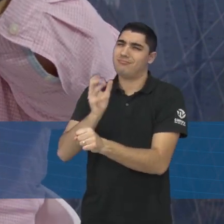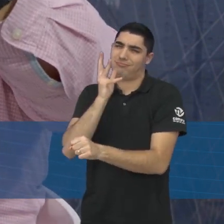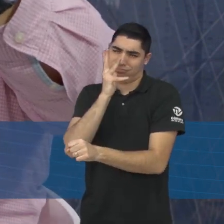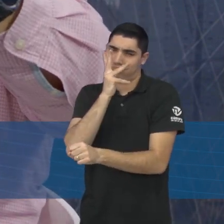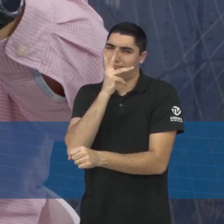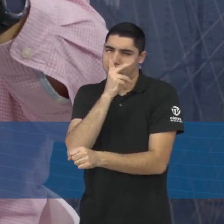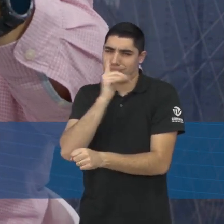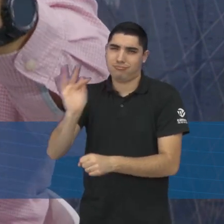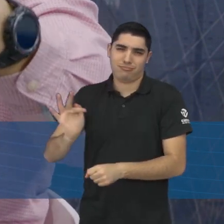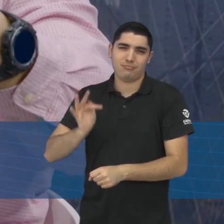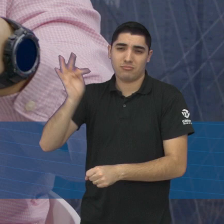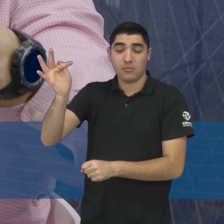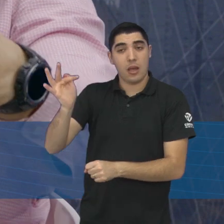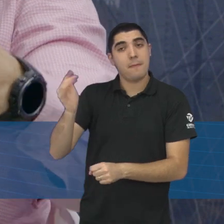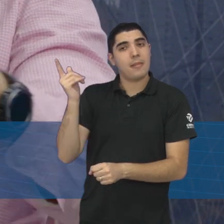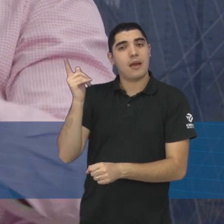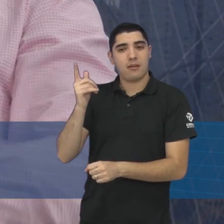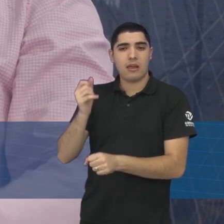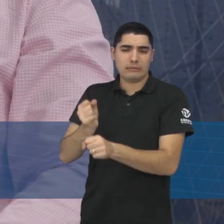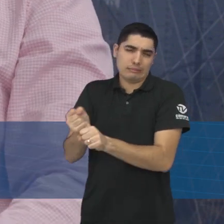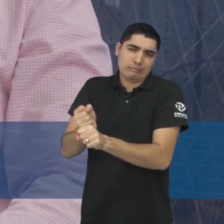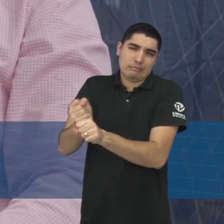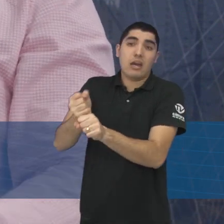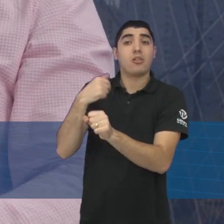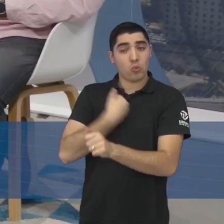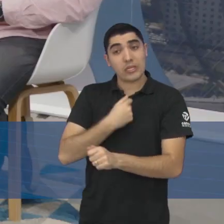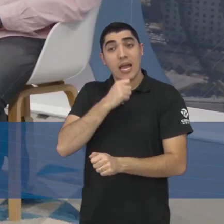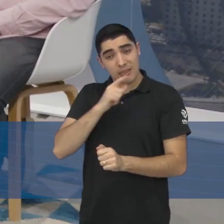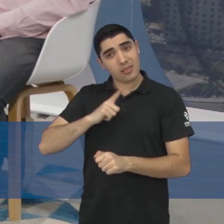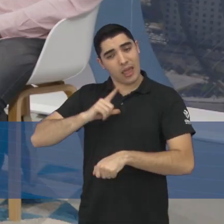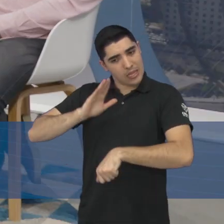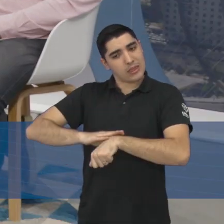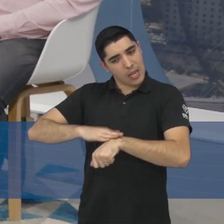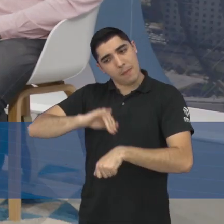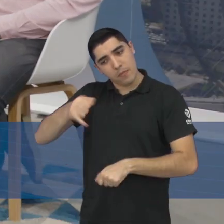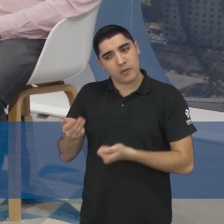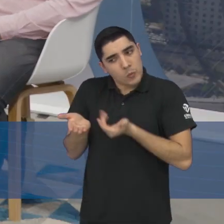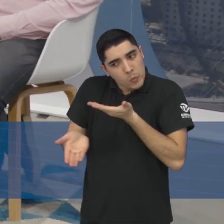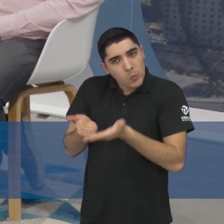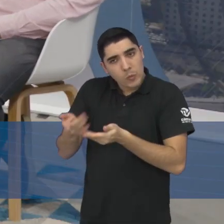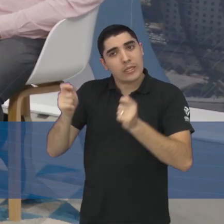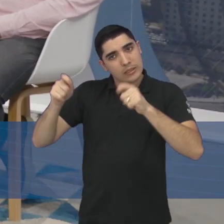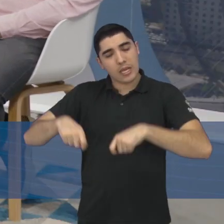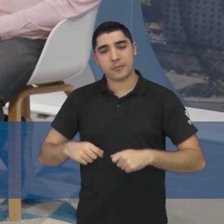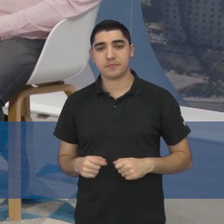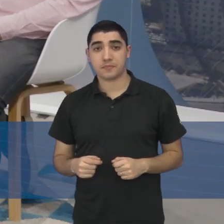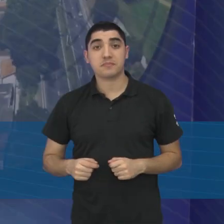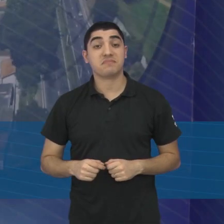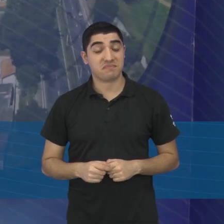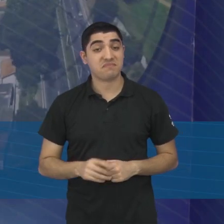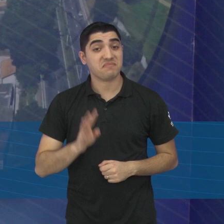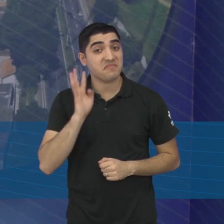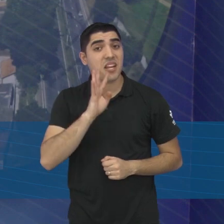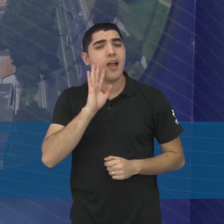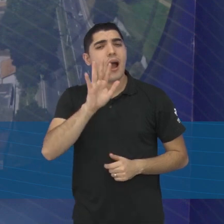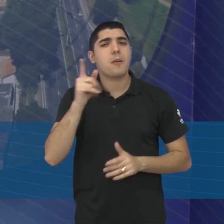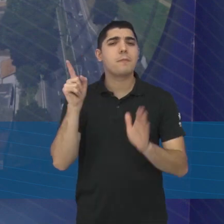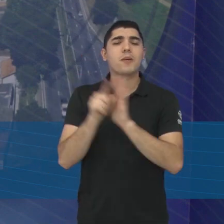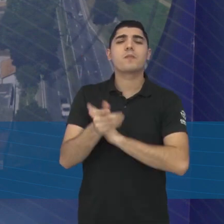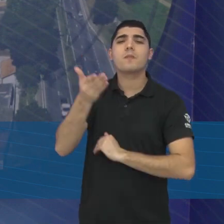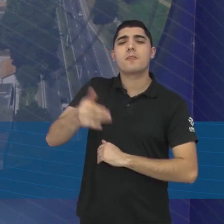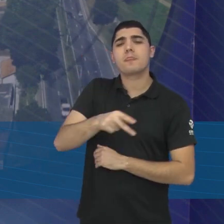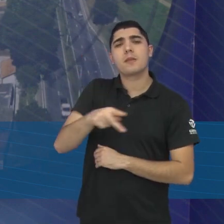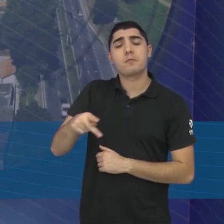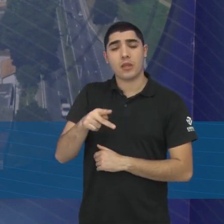milhões de anos, que é um tempo grande, suficientemente grande para a gente cuidar. Bacana. Agora eu quero perguntar para